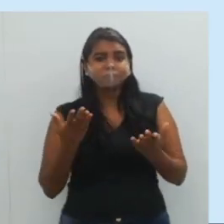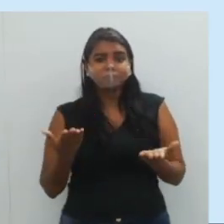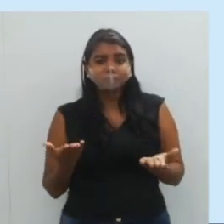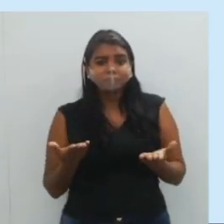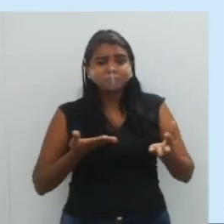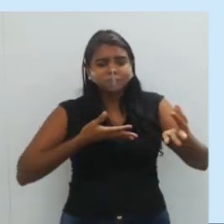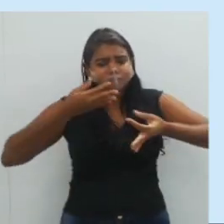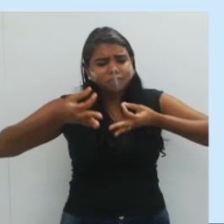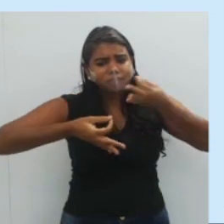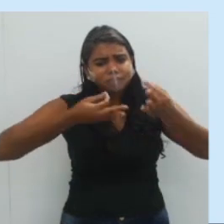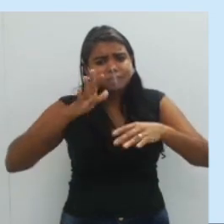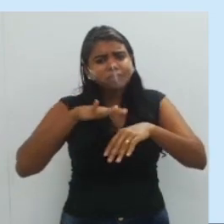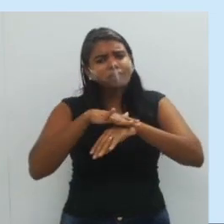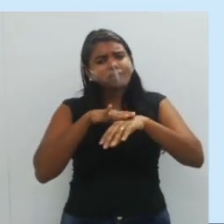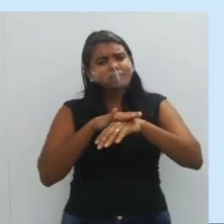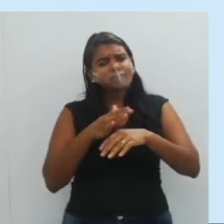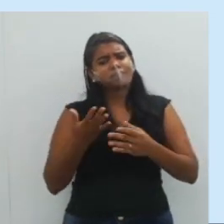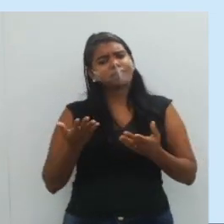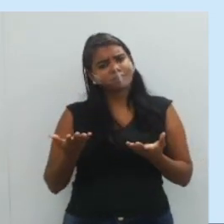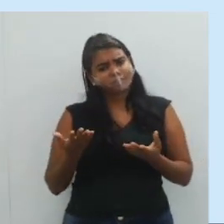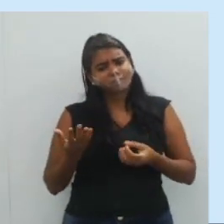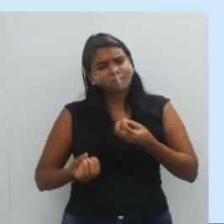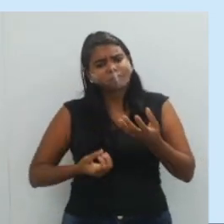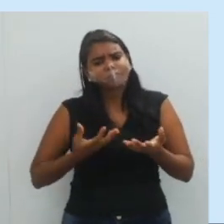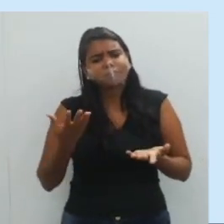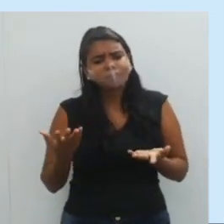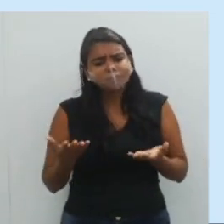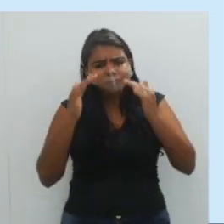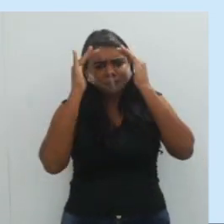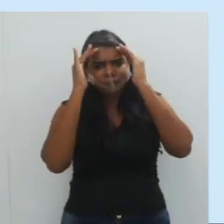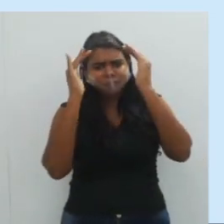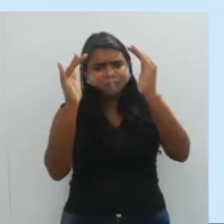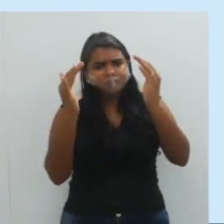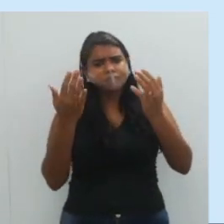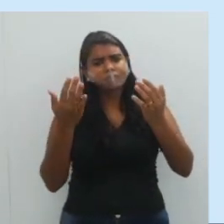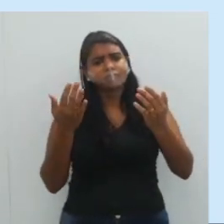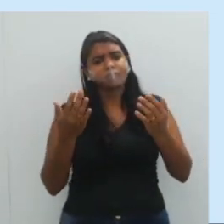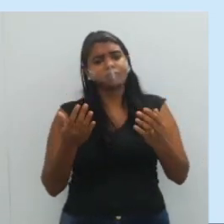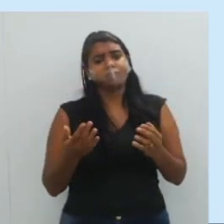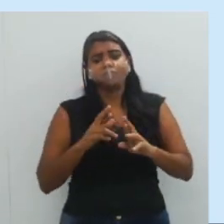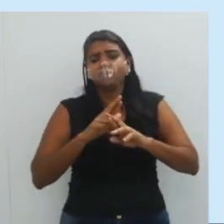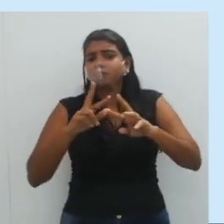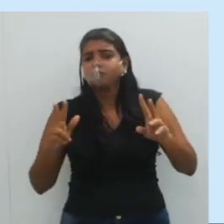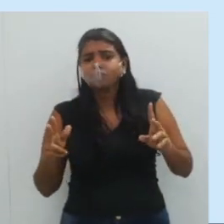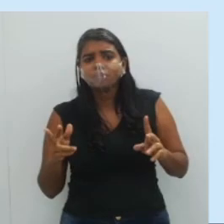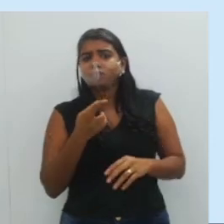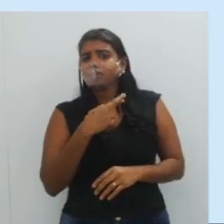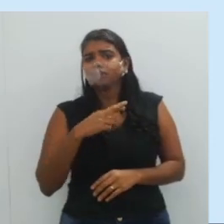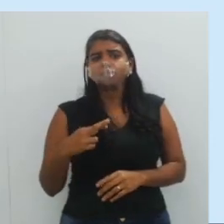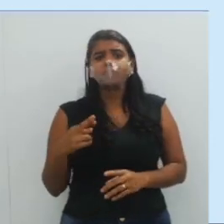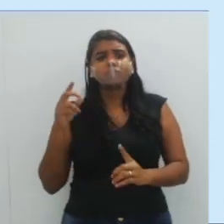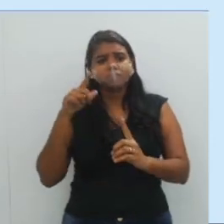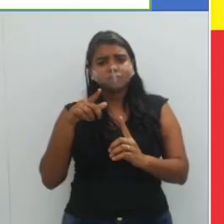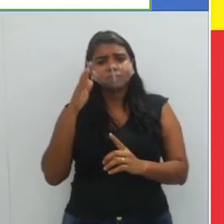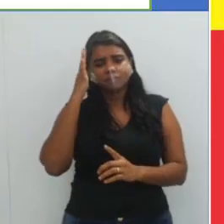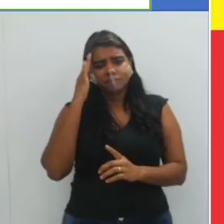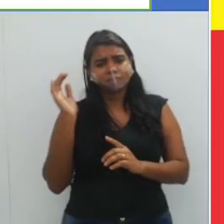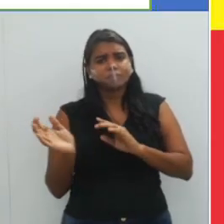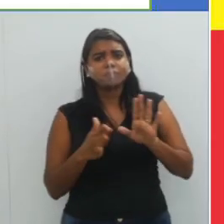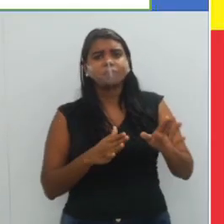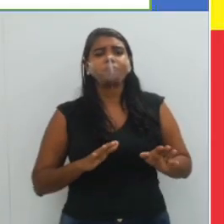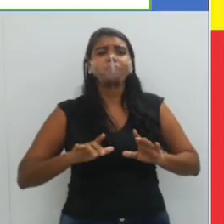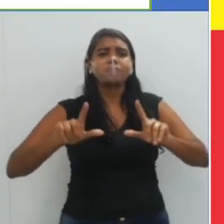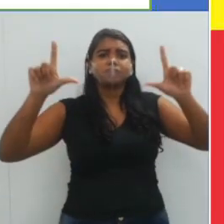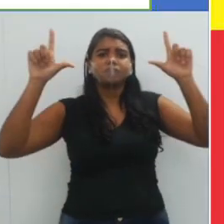é discutir, é despertar, certo? O respeito, entre tantos outros objetivos. Então